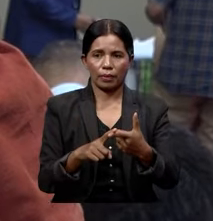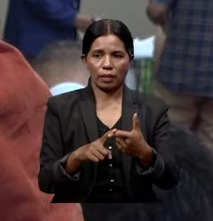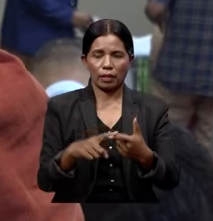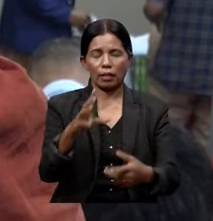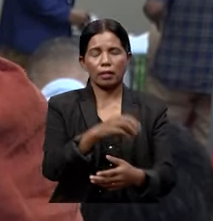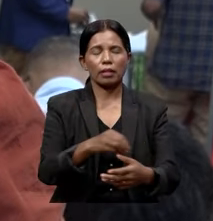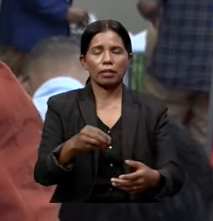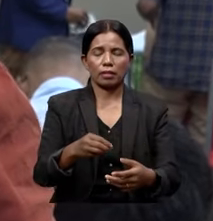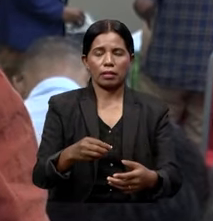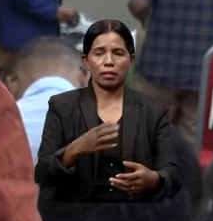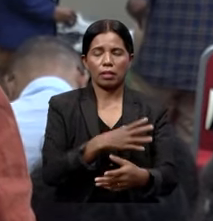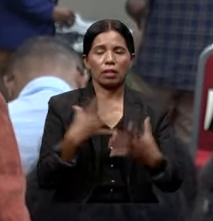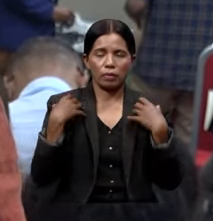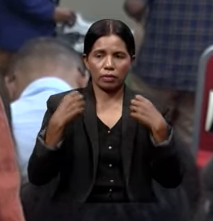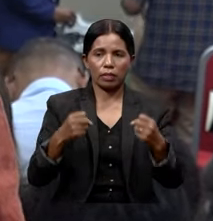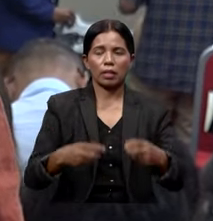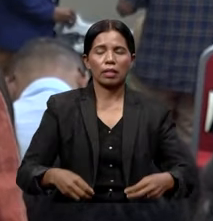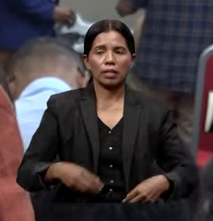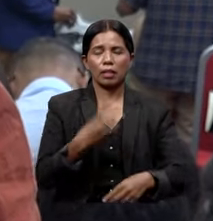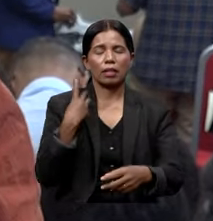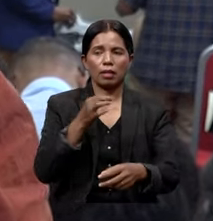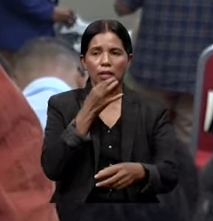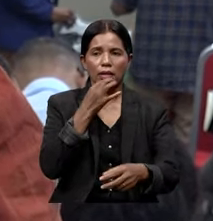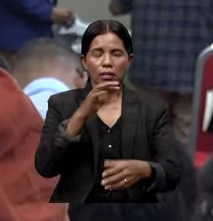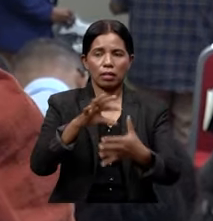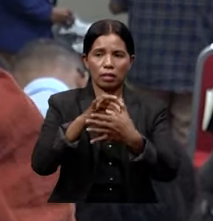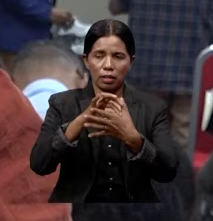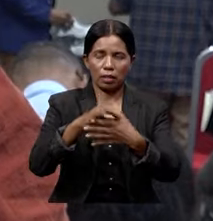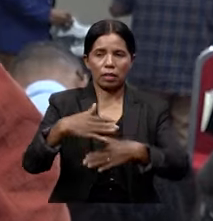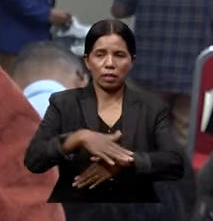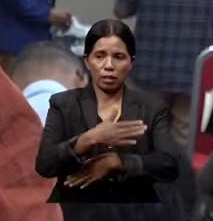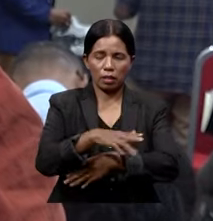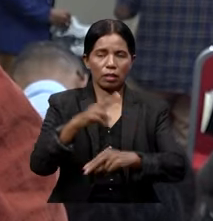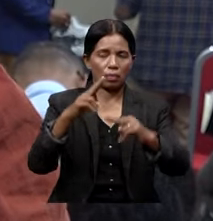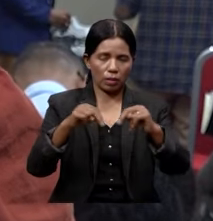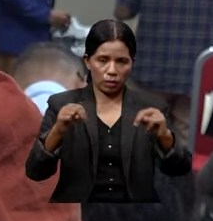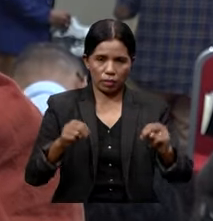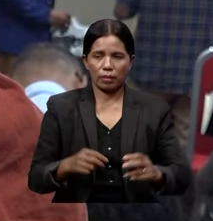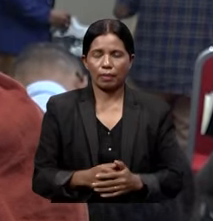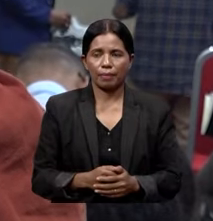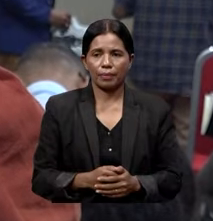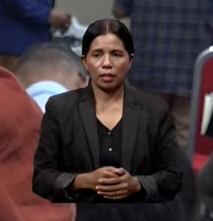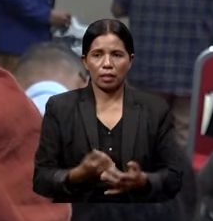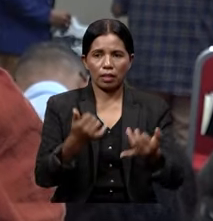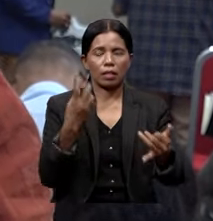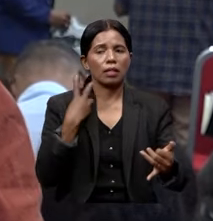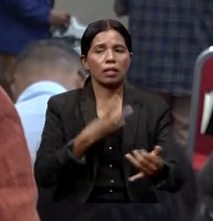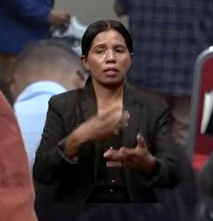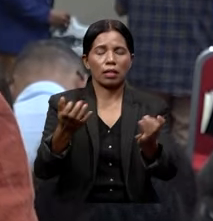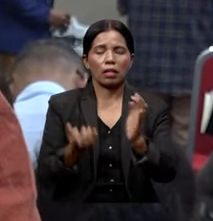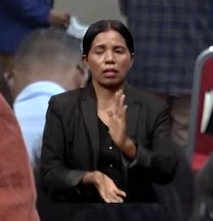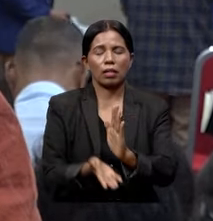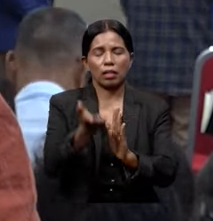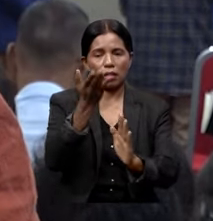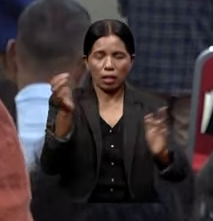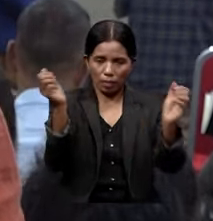masa isingnya ida ne makai hang ser na be maka sanang ika mantolo ser ne e be ida ne makita kara ka to hasai